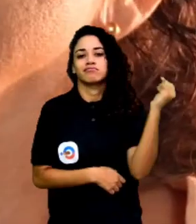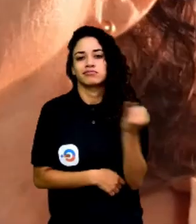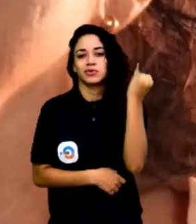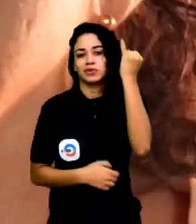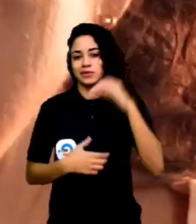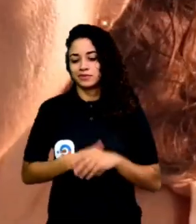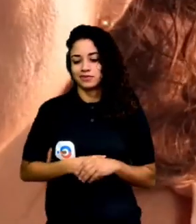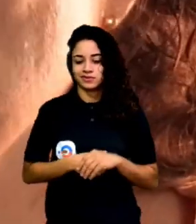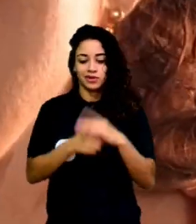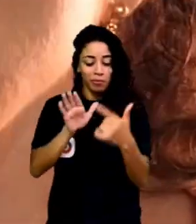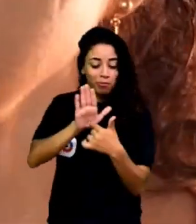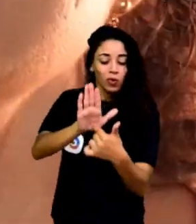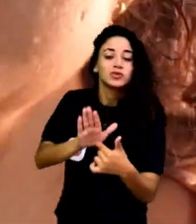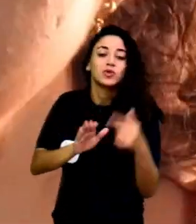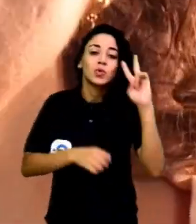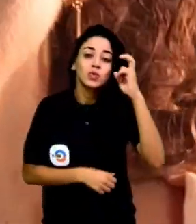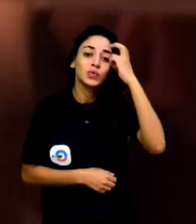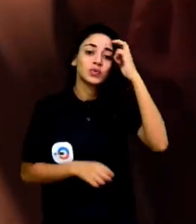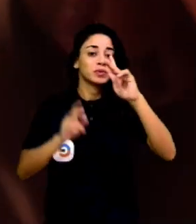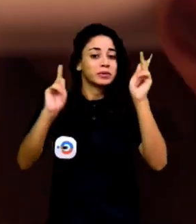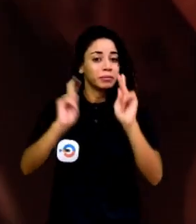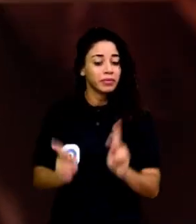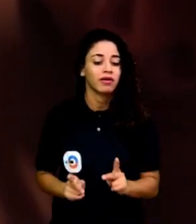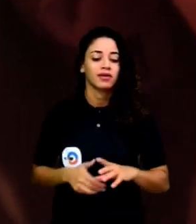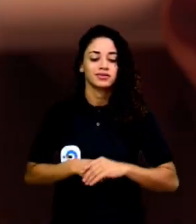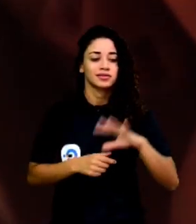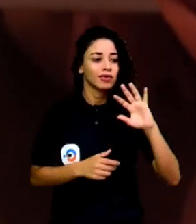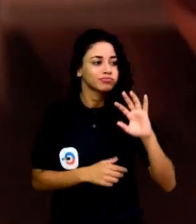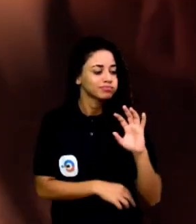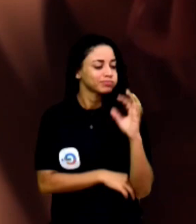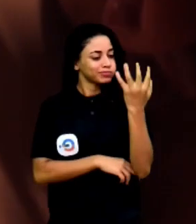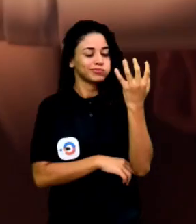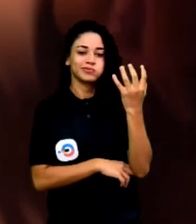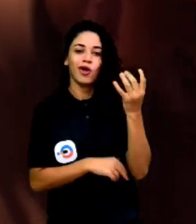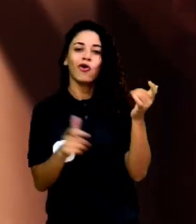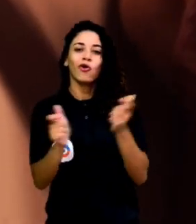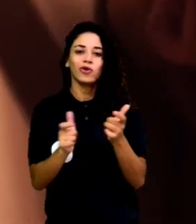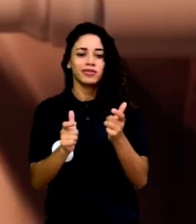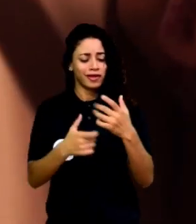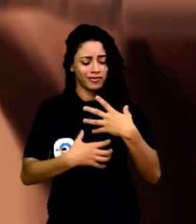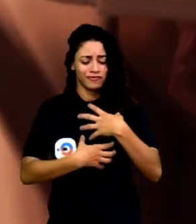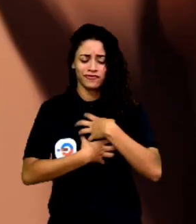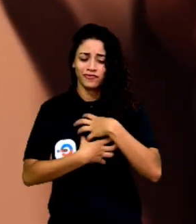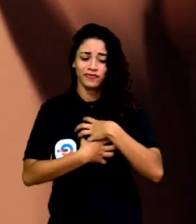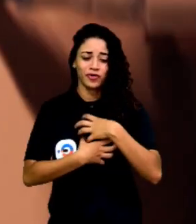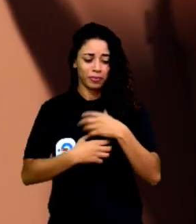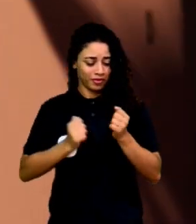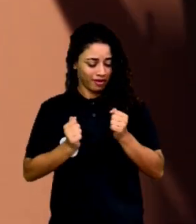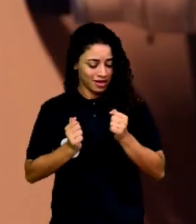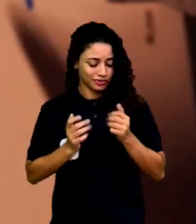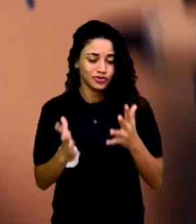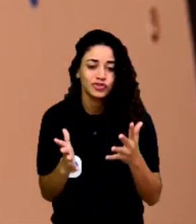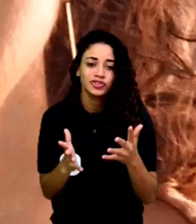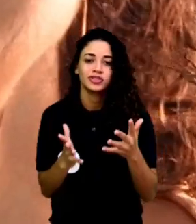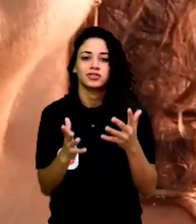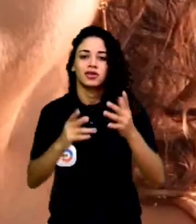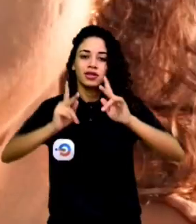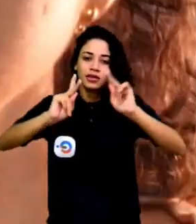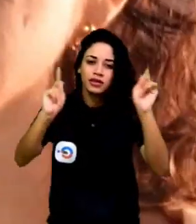a cultura de paz acontecendo na sua mais significativa forma, no agir